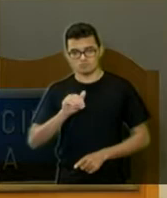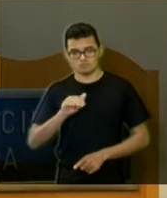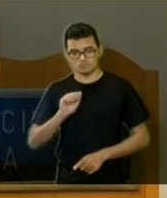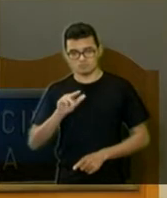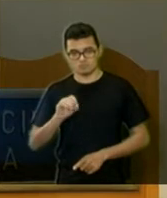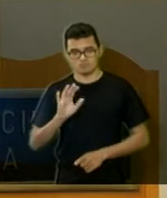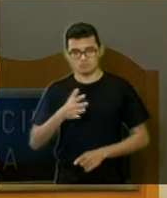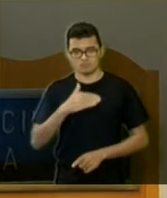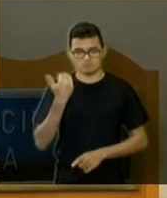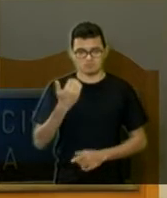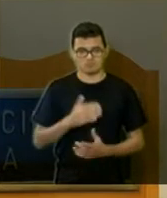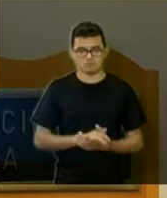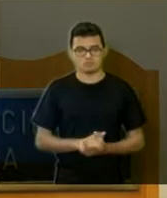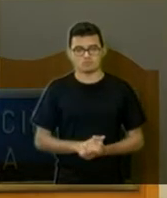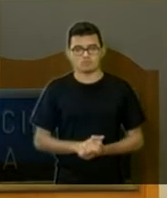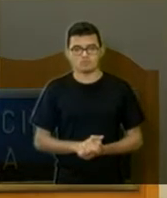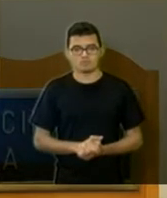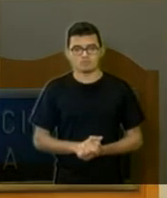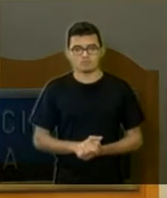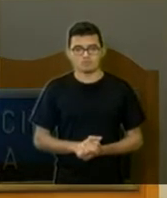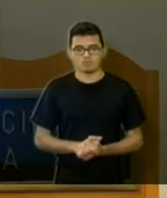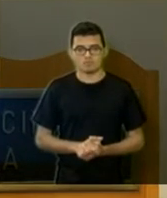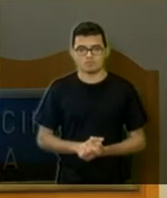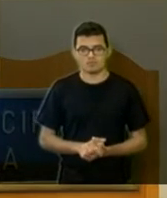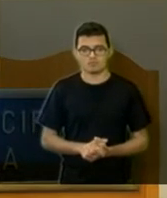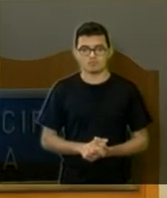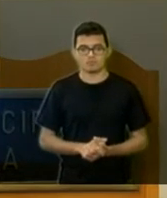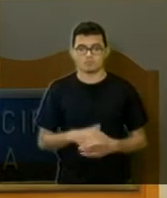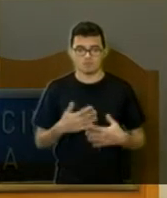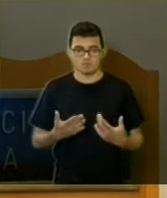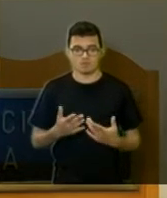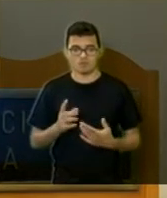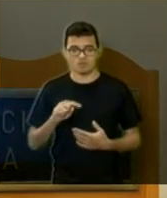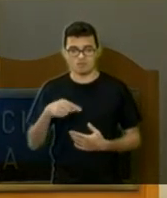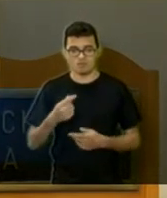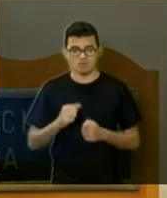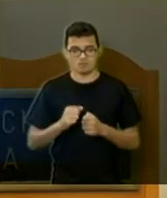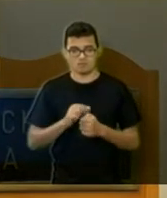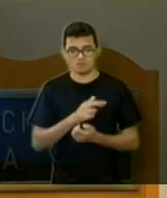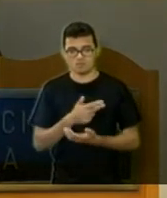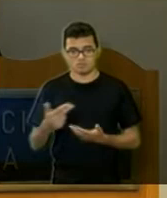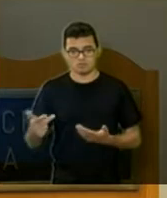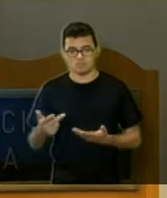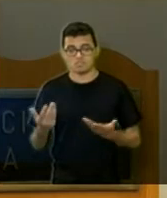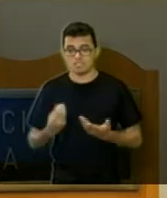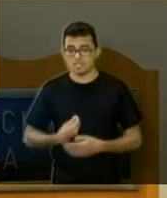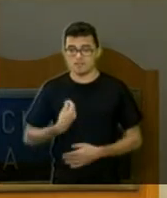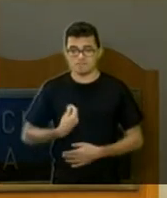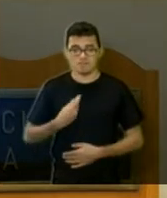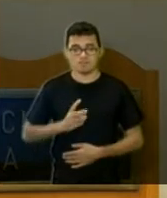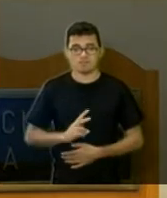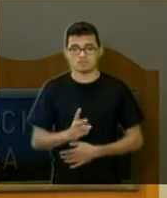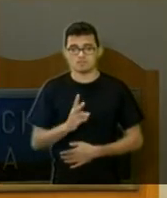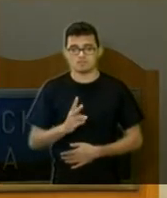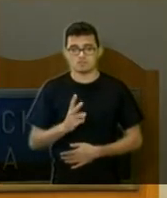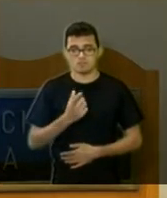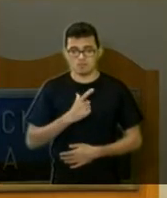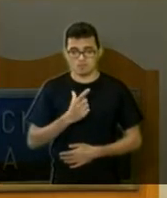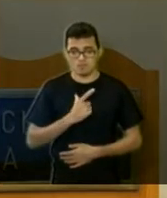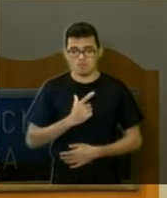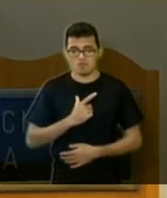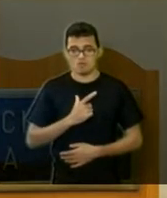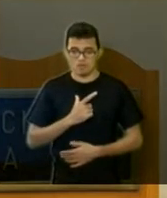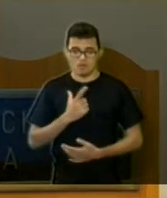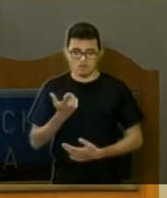ficou um pouco menos tempo, porque depois foi fazer outra coisa. E a vida sempre foi dessa maneira: